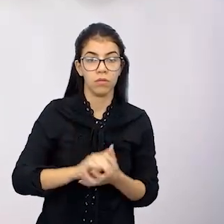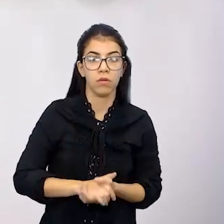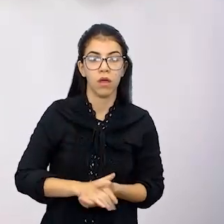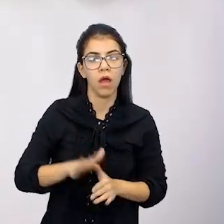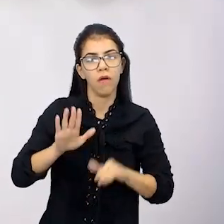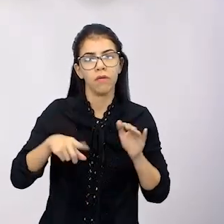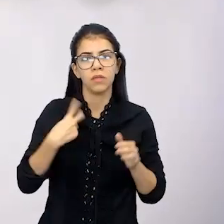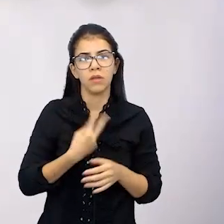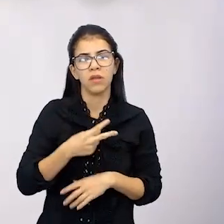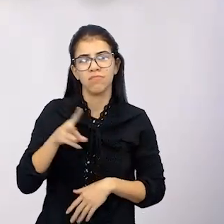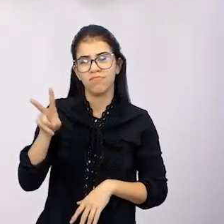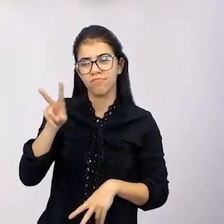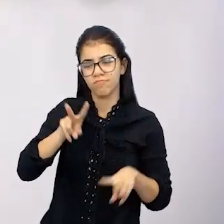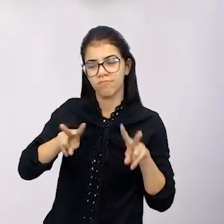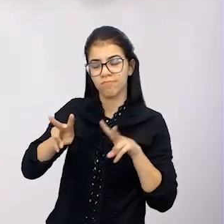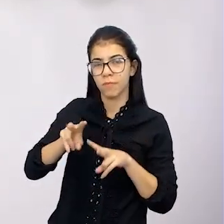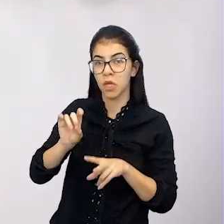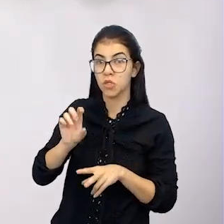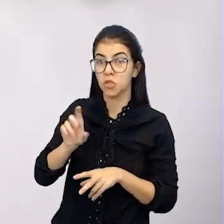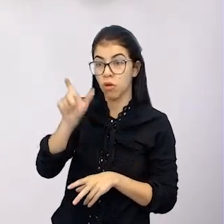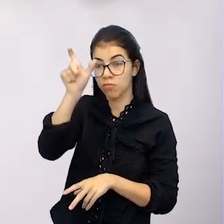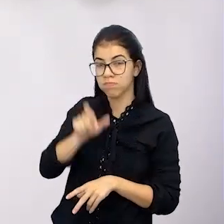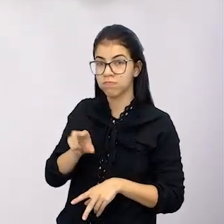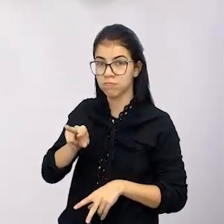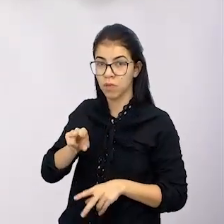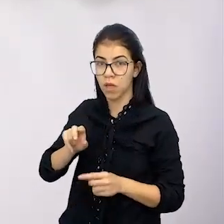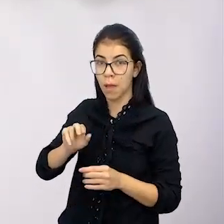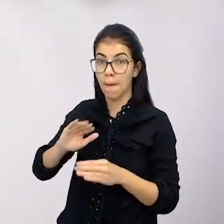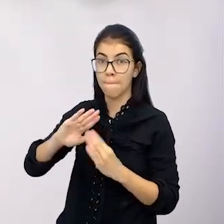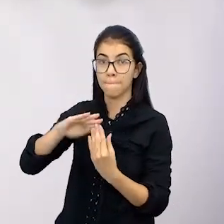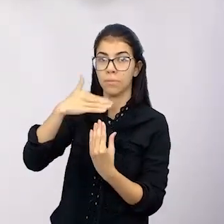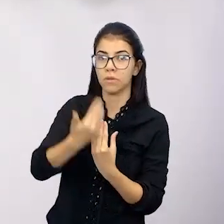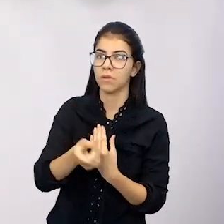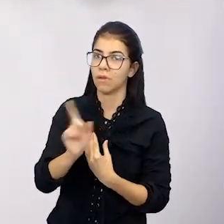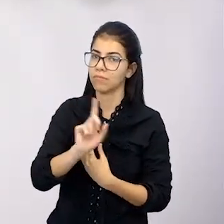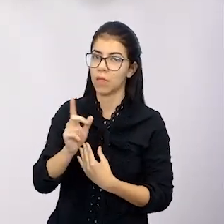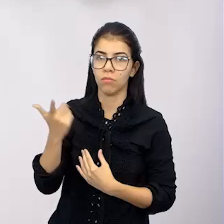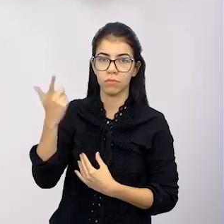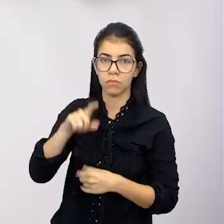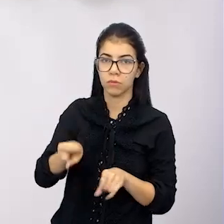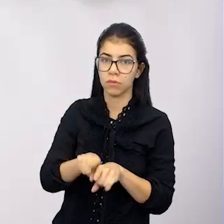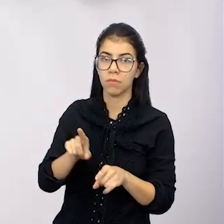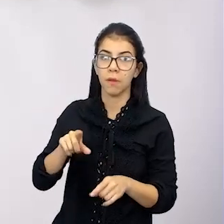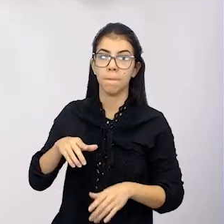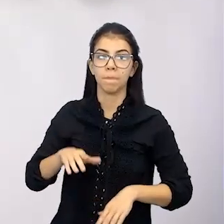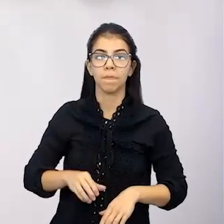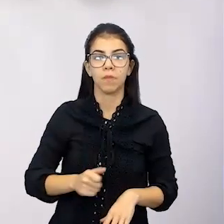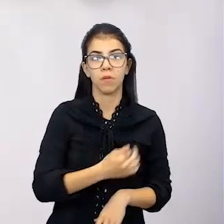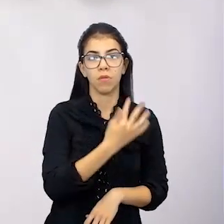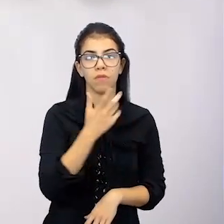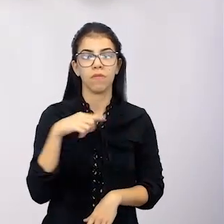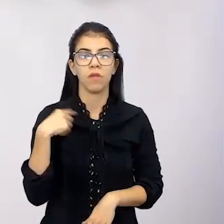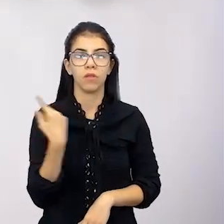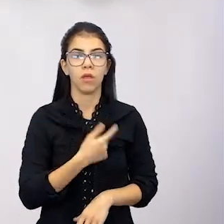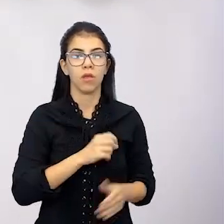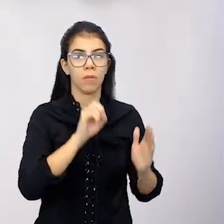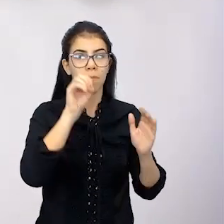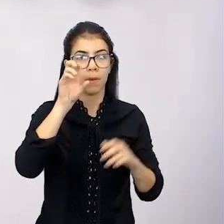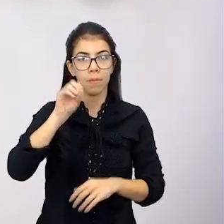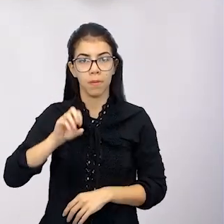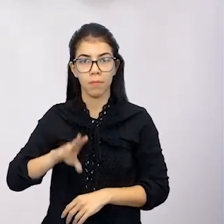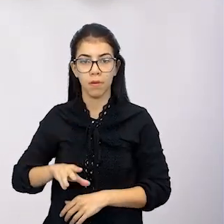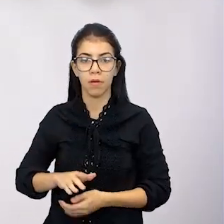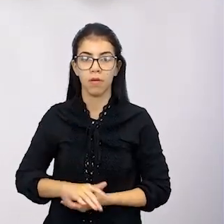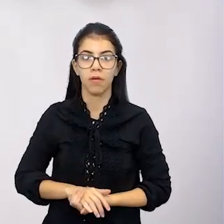consegue perceber, além daquilo que a gente está vendo ali no semáforo, que foi o caso do vídeo, né? Quantas vezes nós estamos no semáforo dentro da escola,